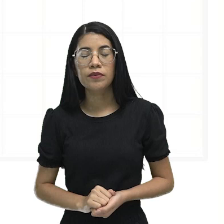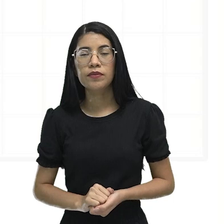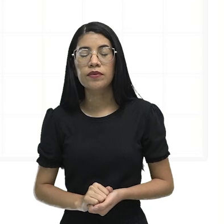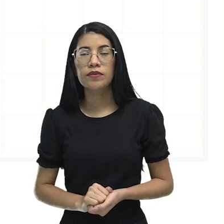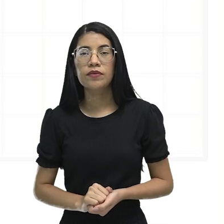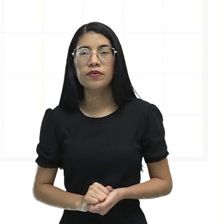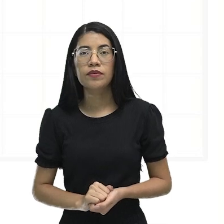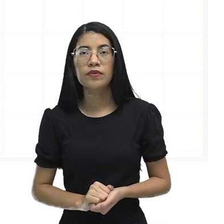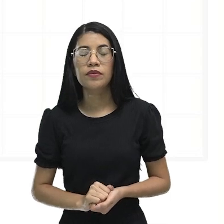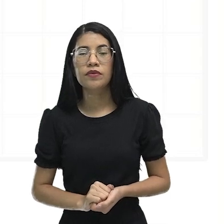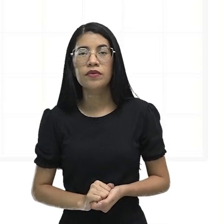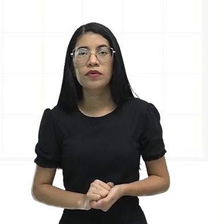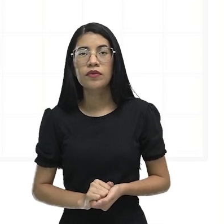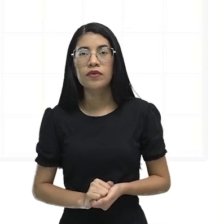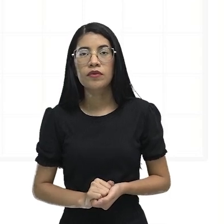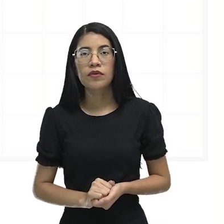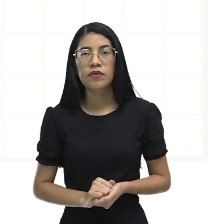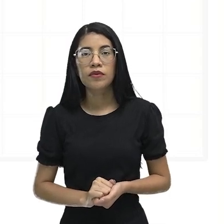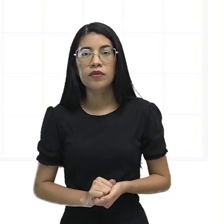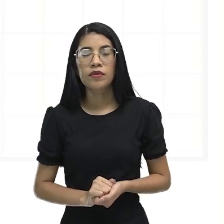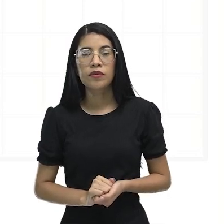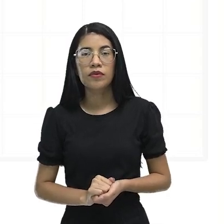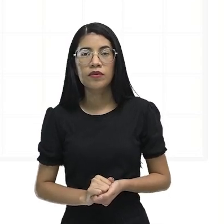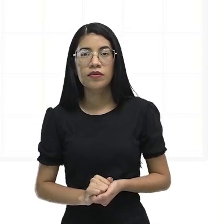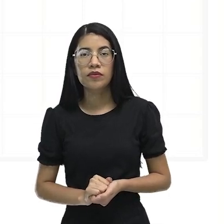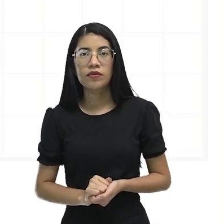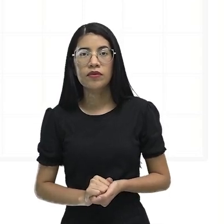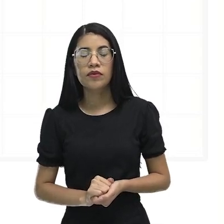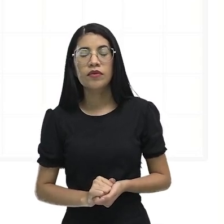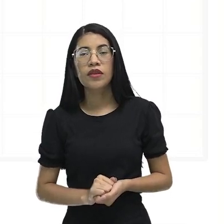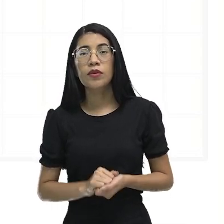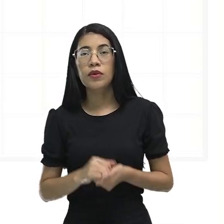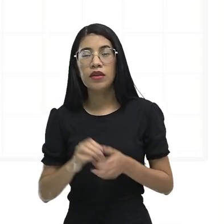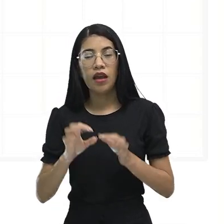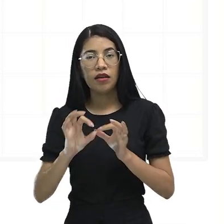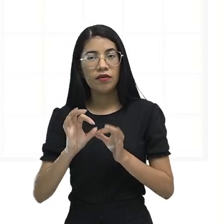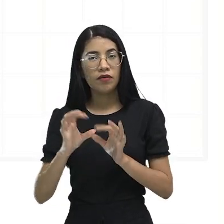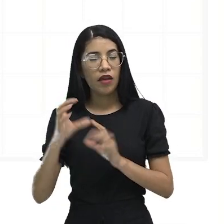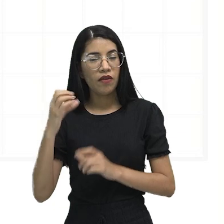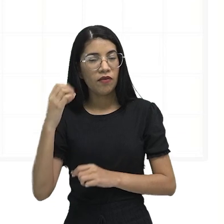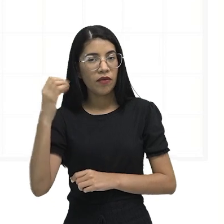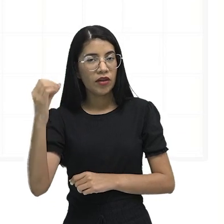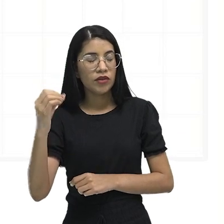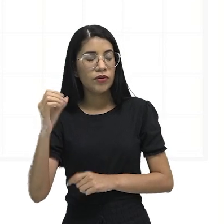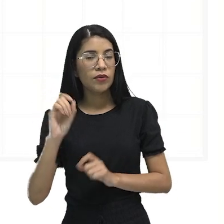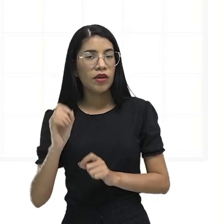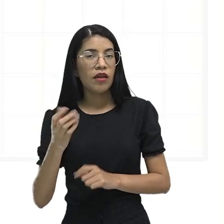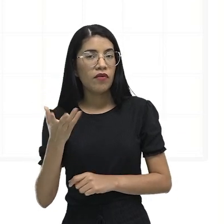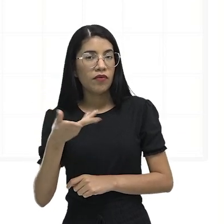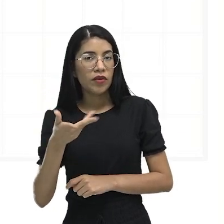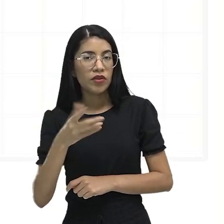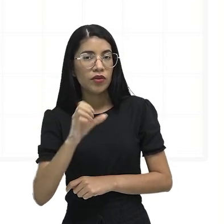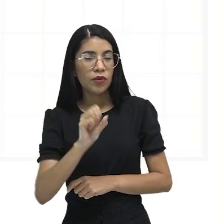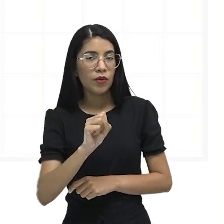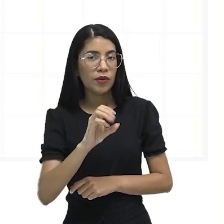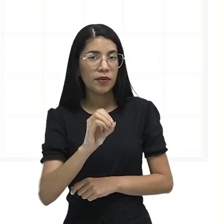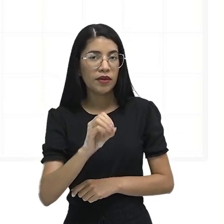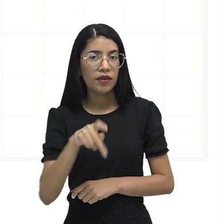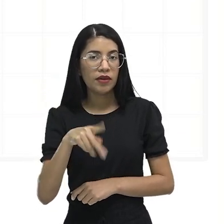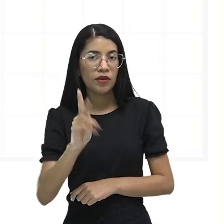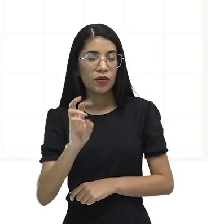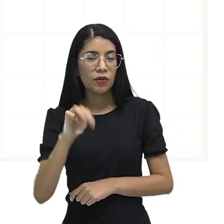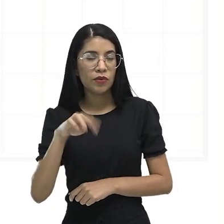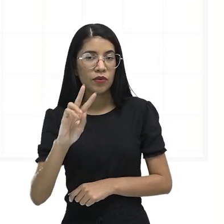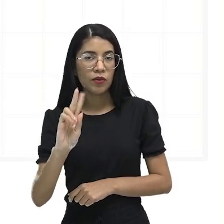hora. Ou seja, viajando a uma velocidade de 80 km por hora, ele consegue fazer o